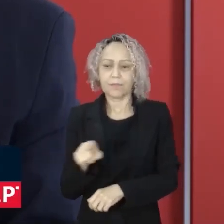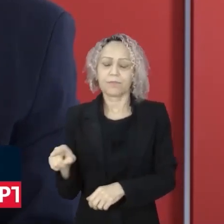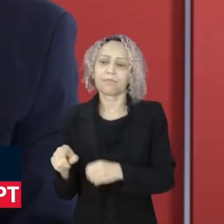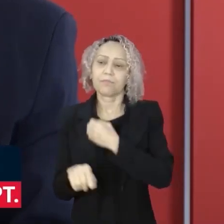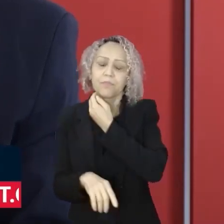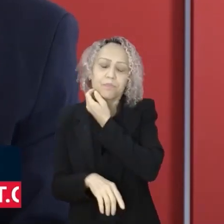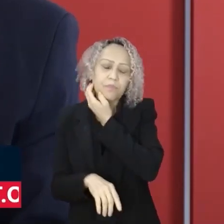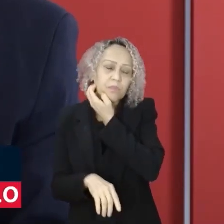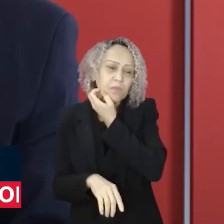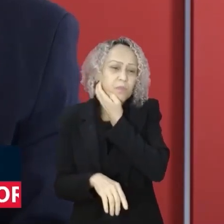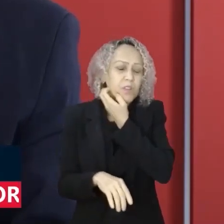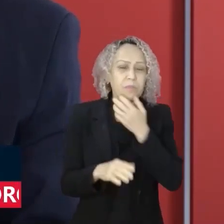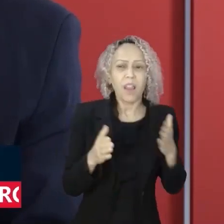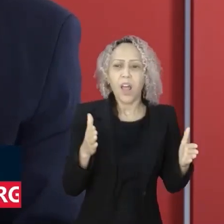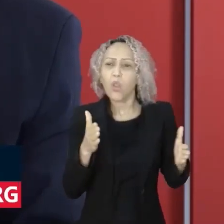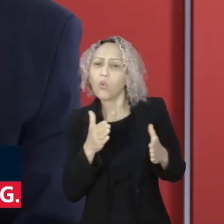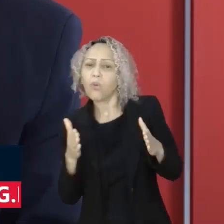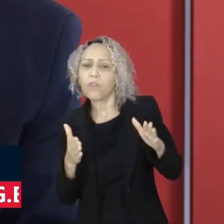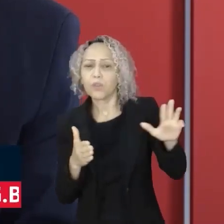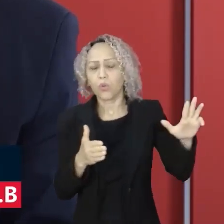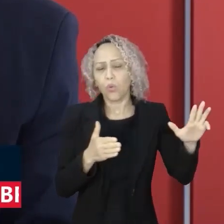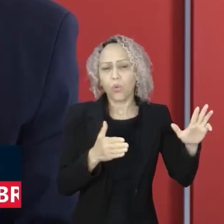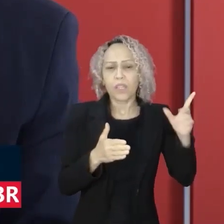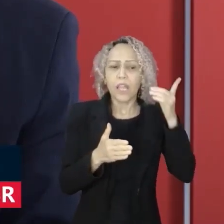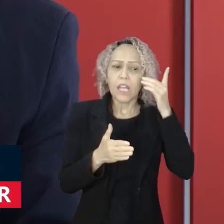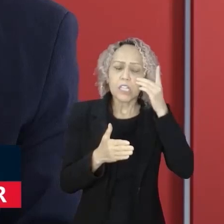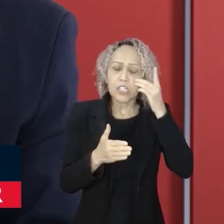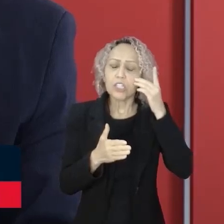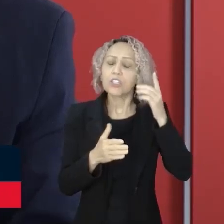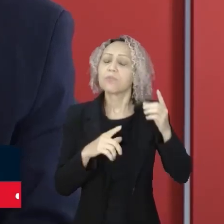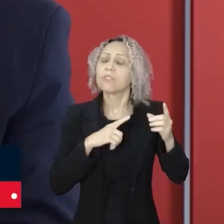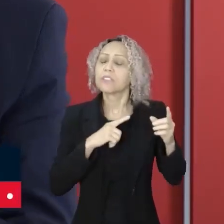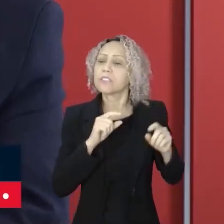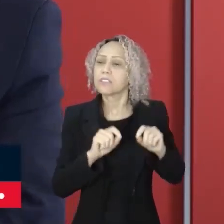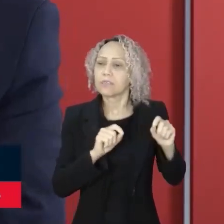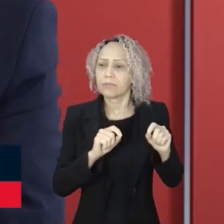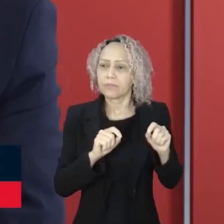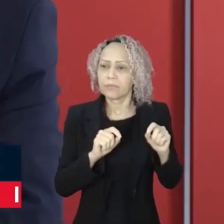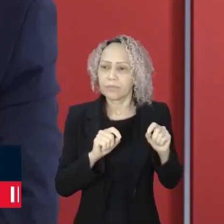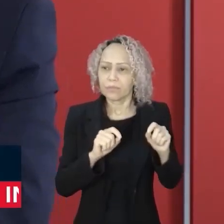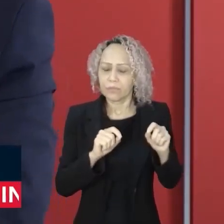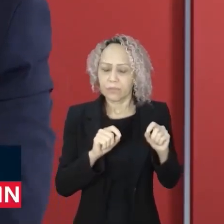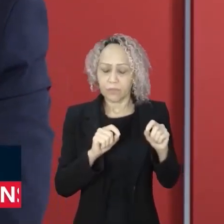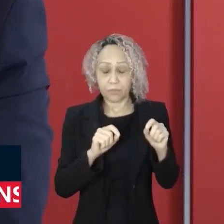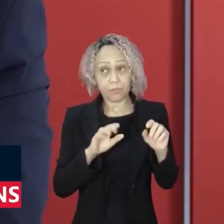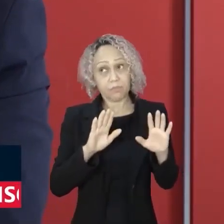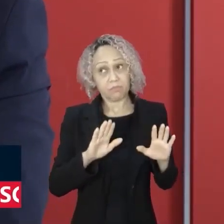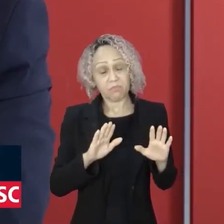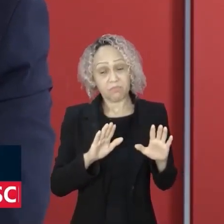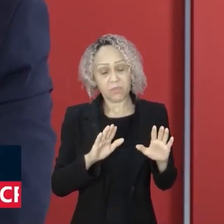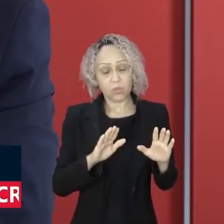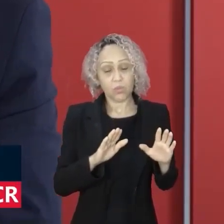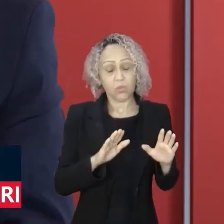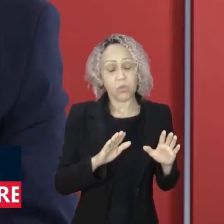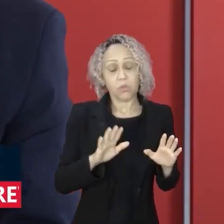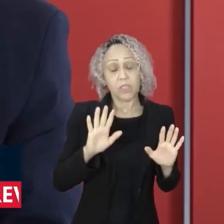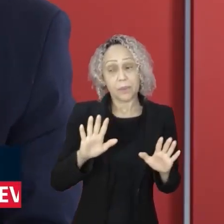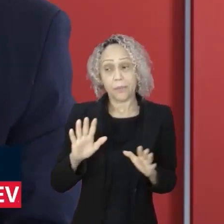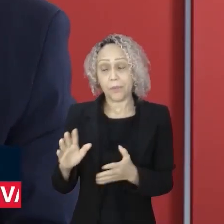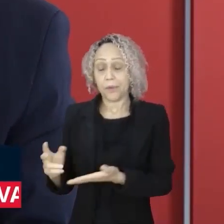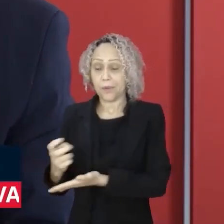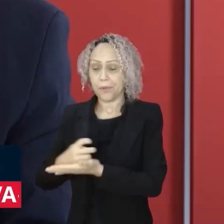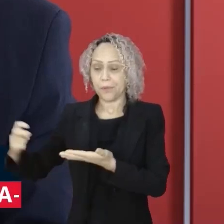nos governos do Lula e da Dilma, que veio com a retirada, quando assumiu o Temer e quando deu continuidade ao golpe,